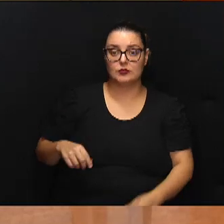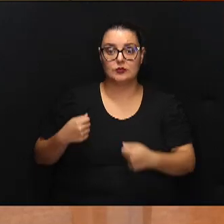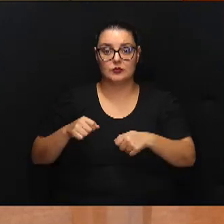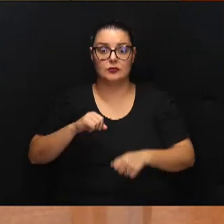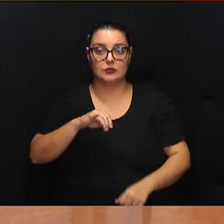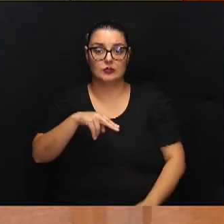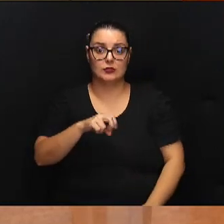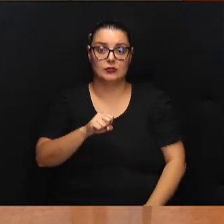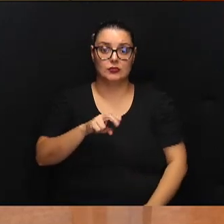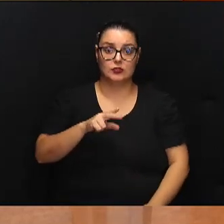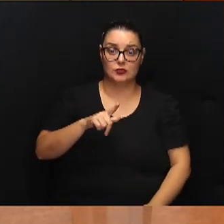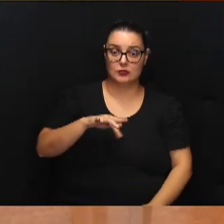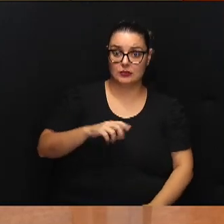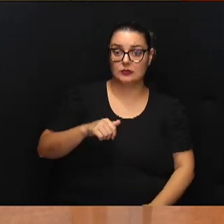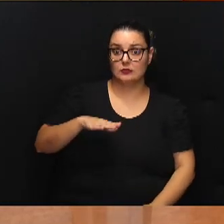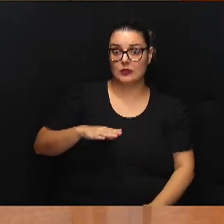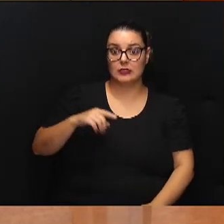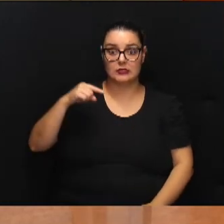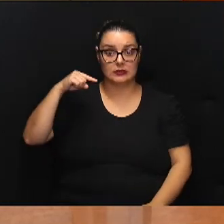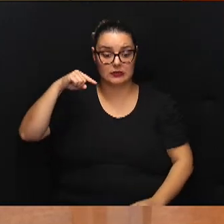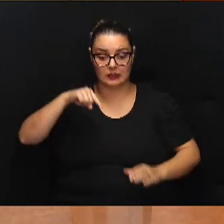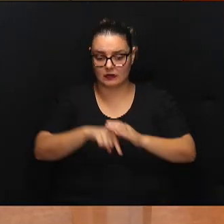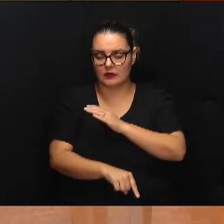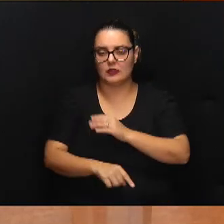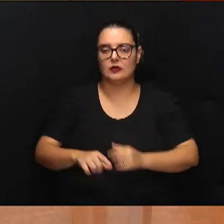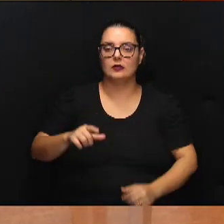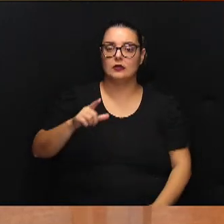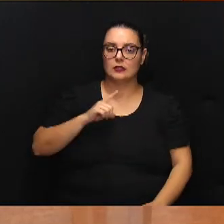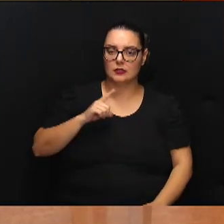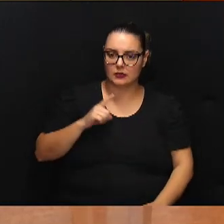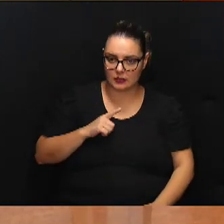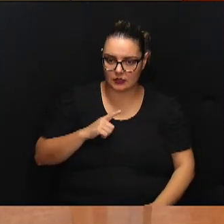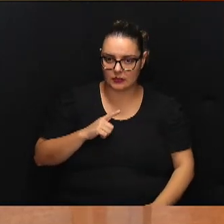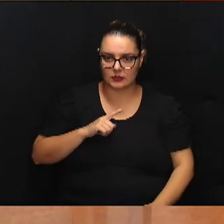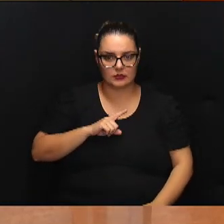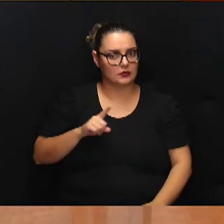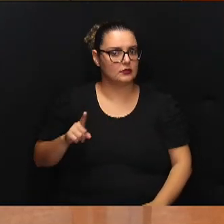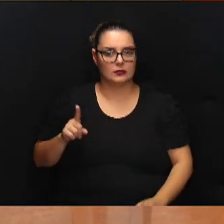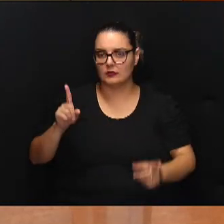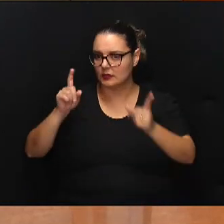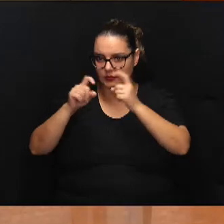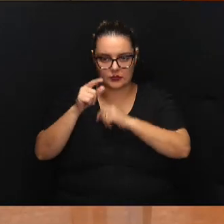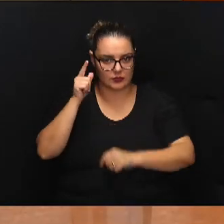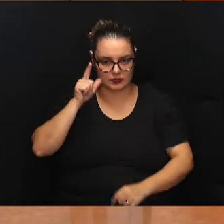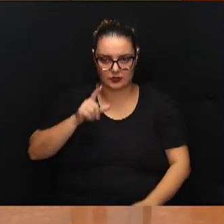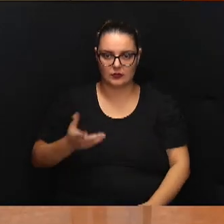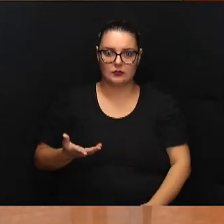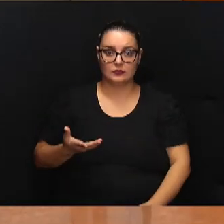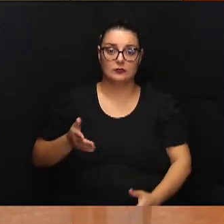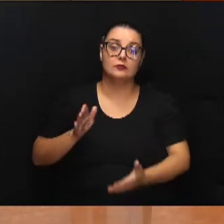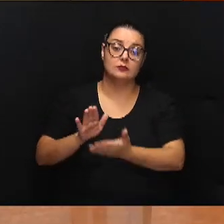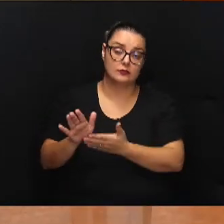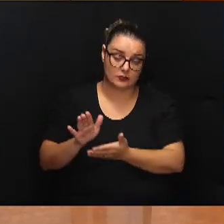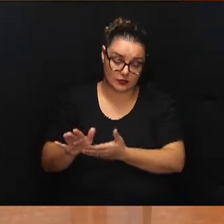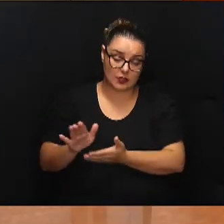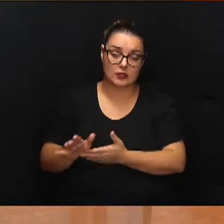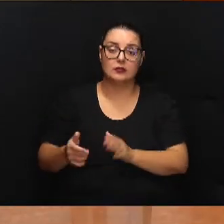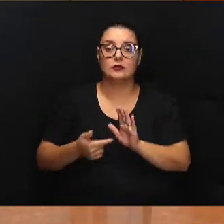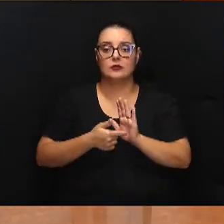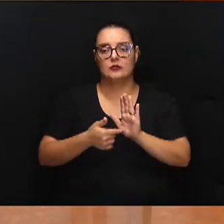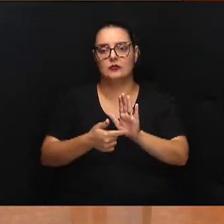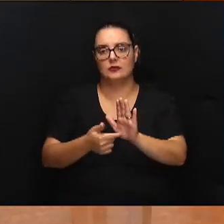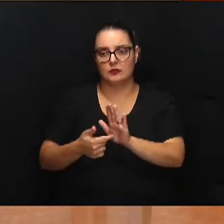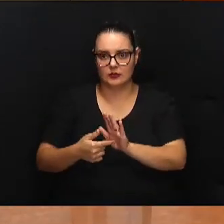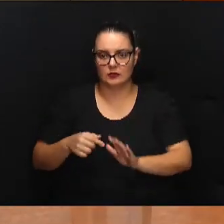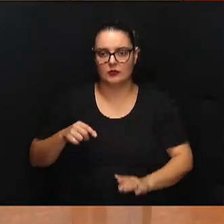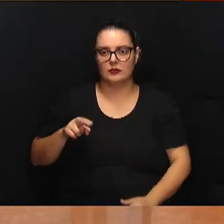mais avançadas, coisas que já existem, não são difíceis de conseguir, mas custam. E a gente vai mostrar também esses